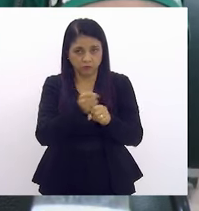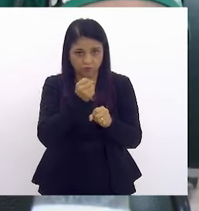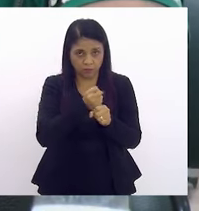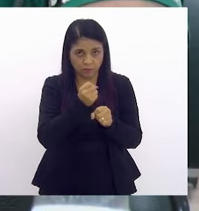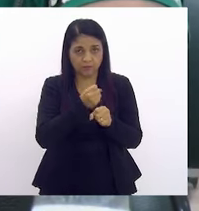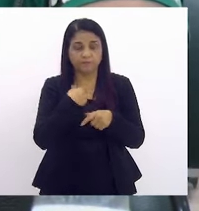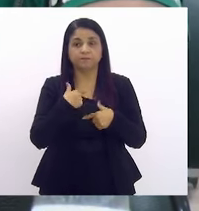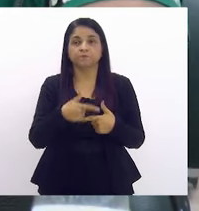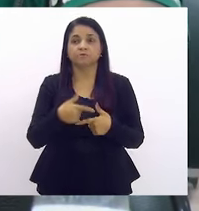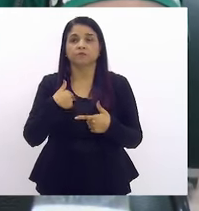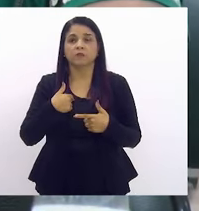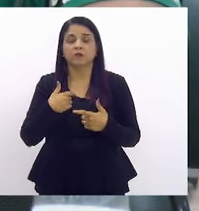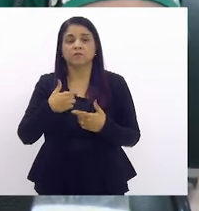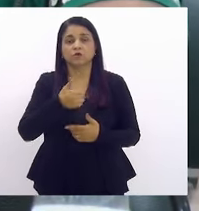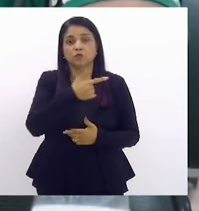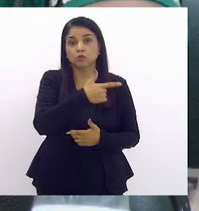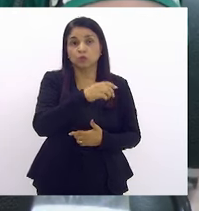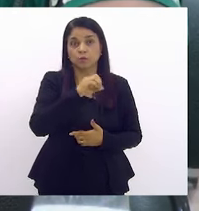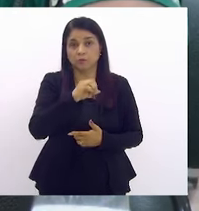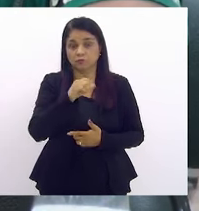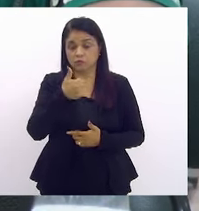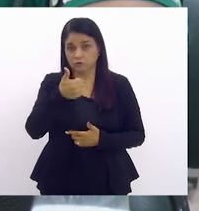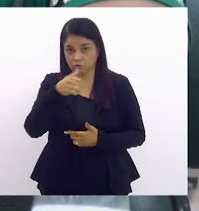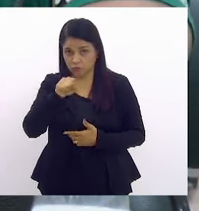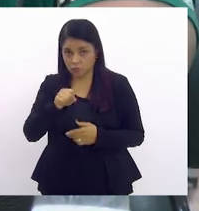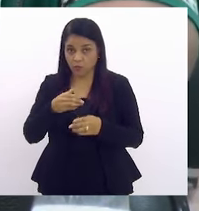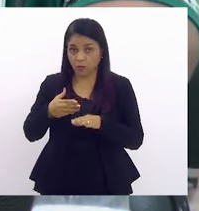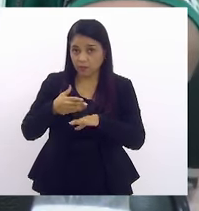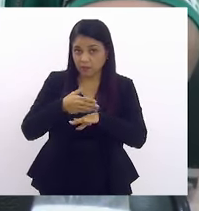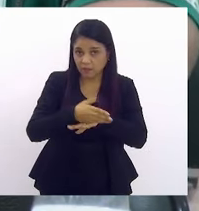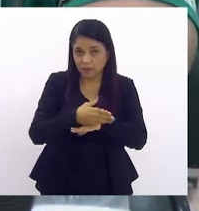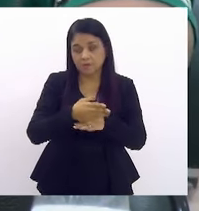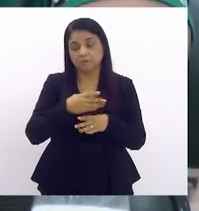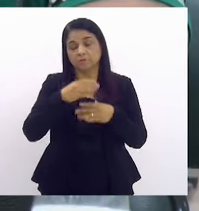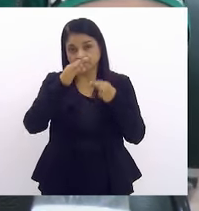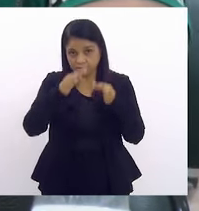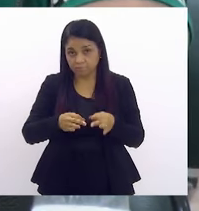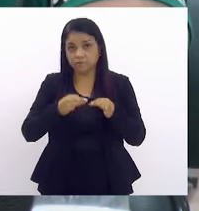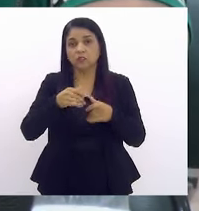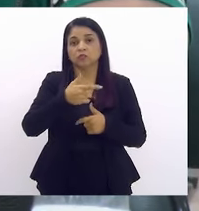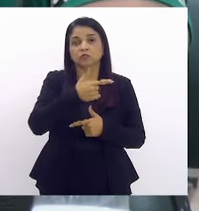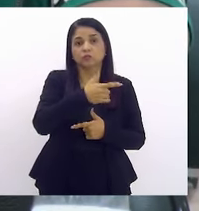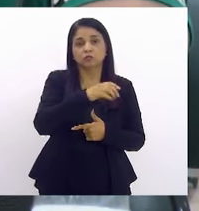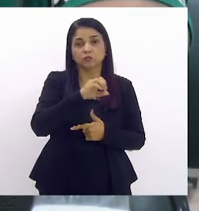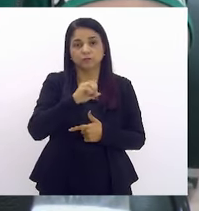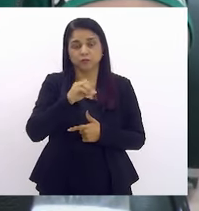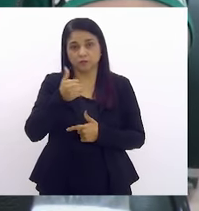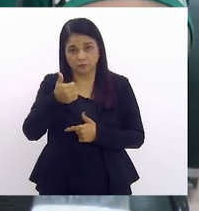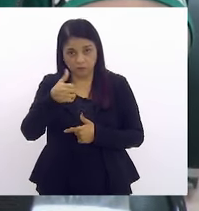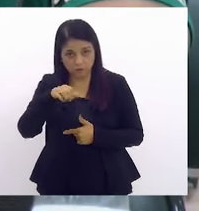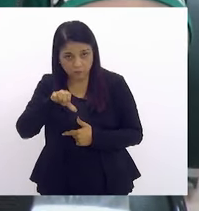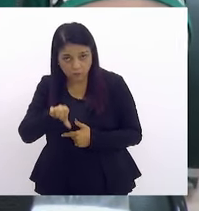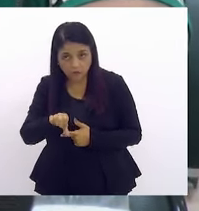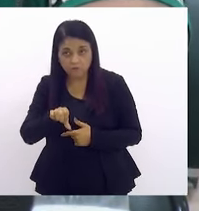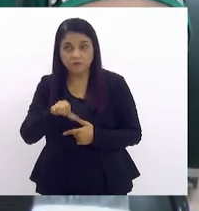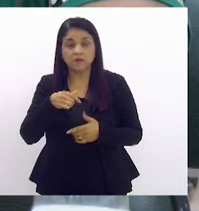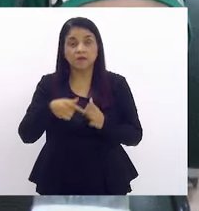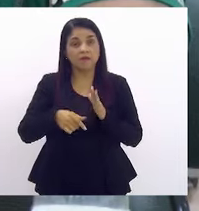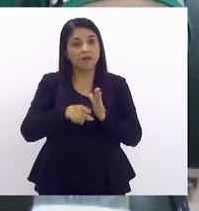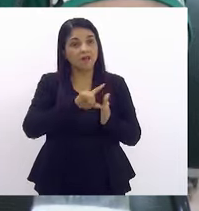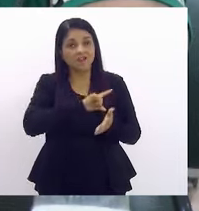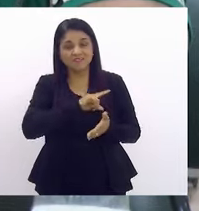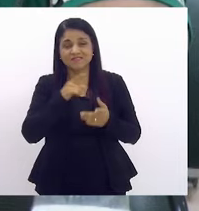2019, na verdade, o concurso foi feito em 2018, mas os fiscais começaram a entrar no segundo semestre de 2019. Antes disso, Maricá tinha